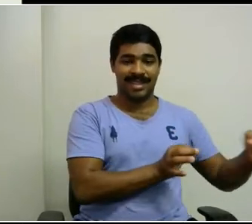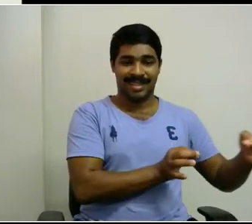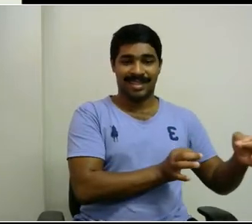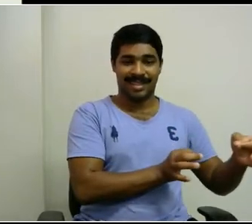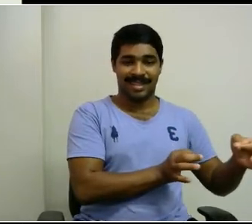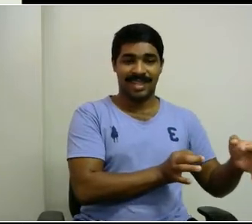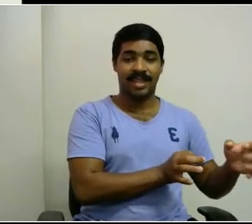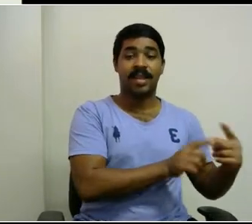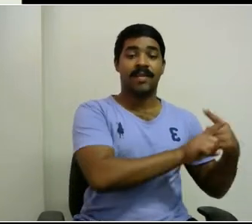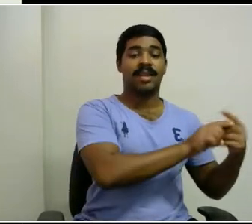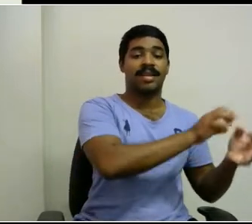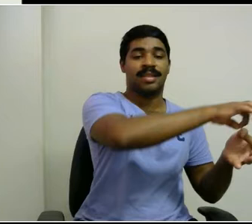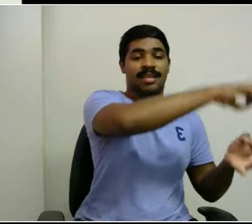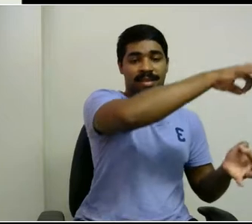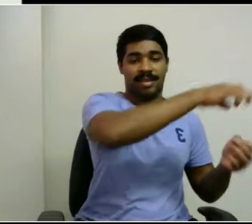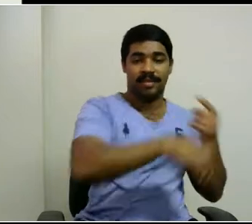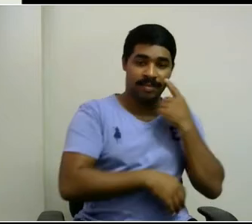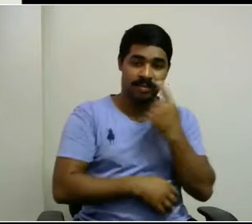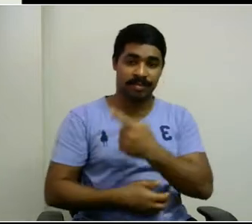vezes a altura, que vale 3, tá?